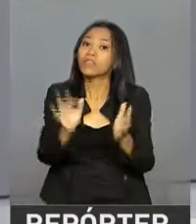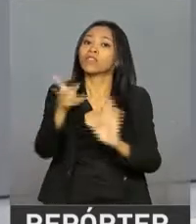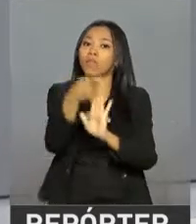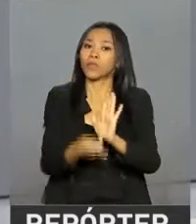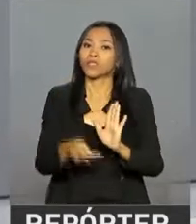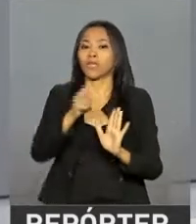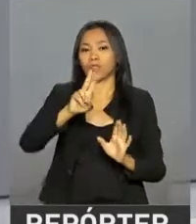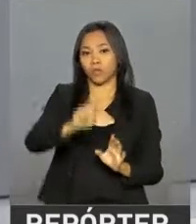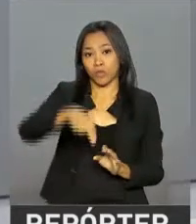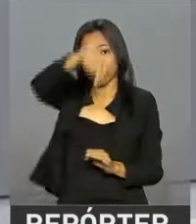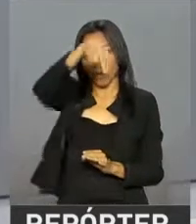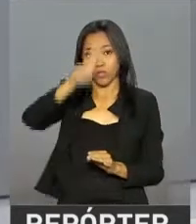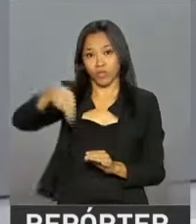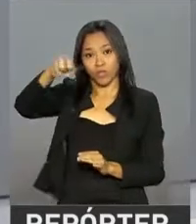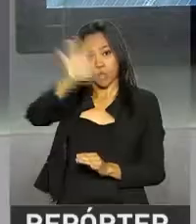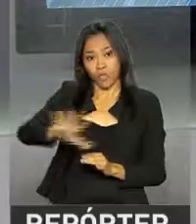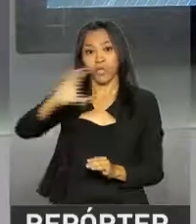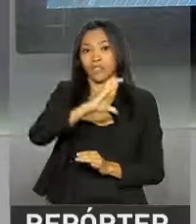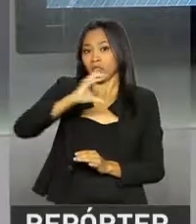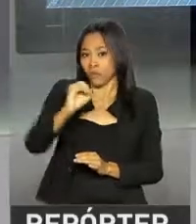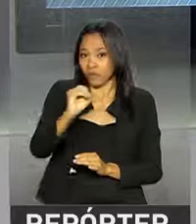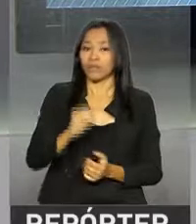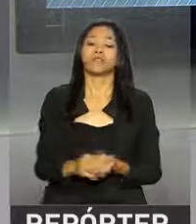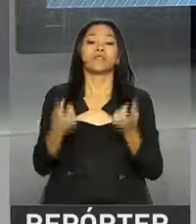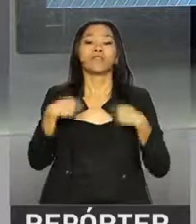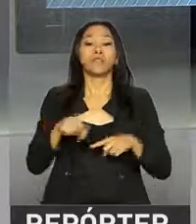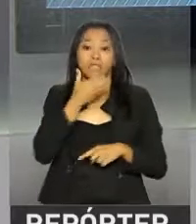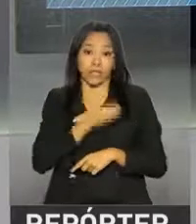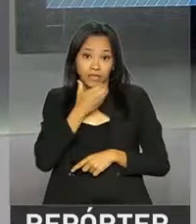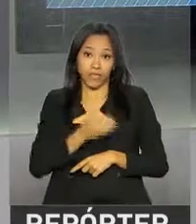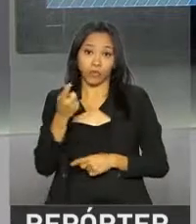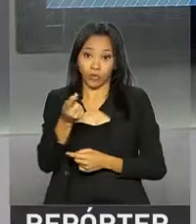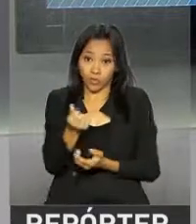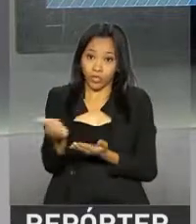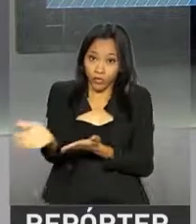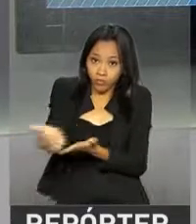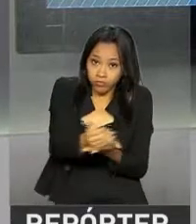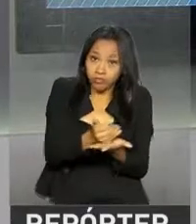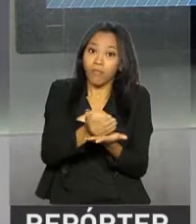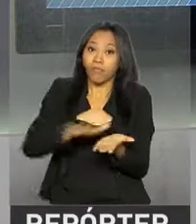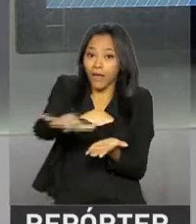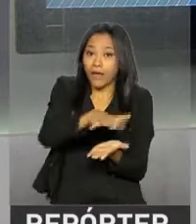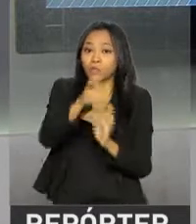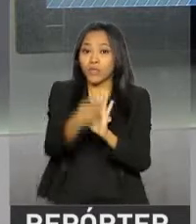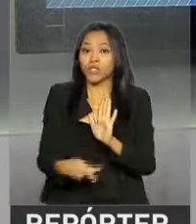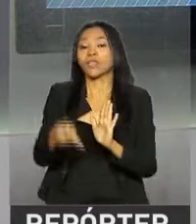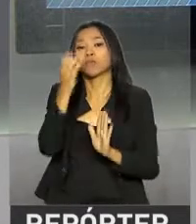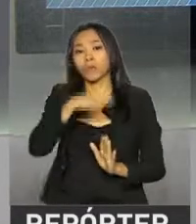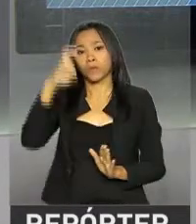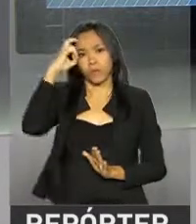das regiões norte nordeste e centro oeste em dezembro a captação de recursos para projetos culturais foi de